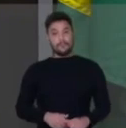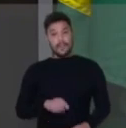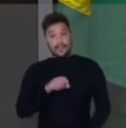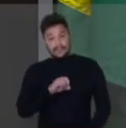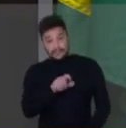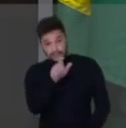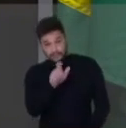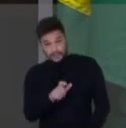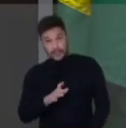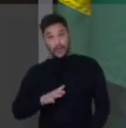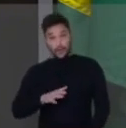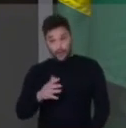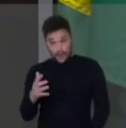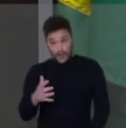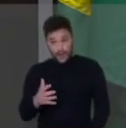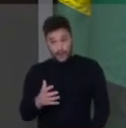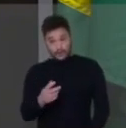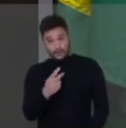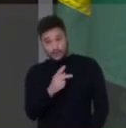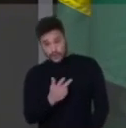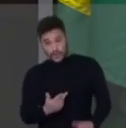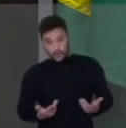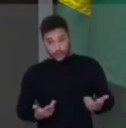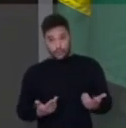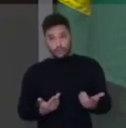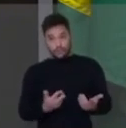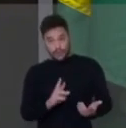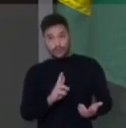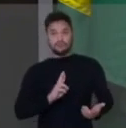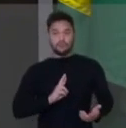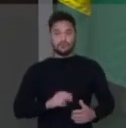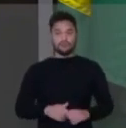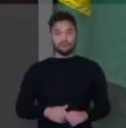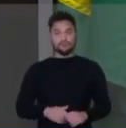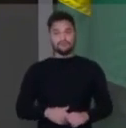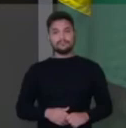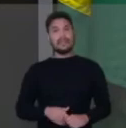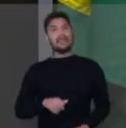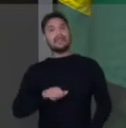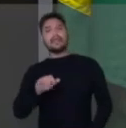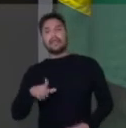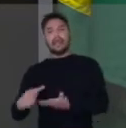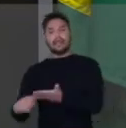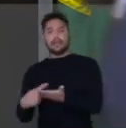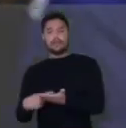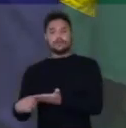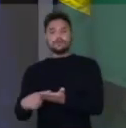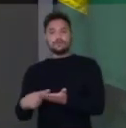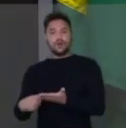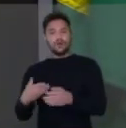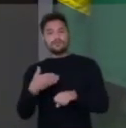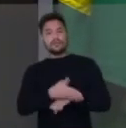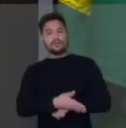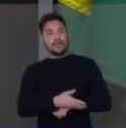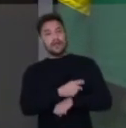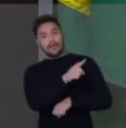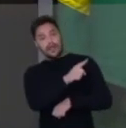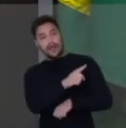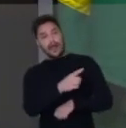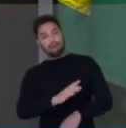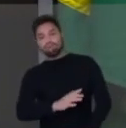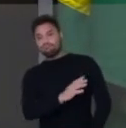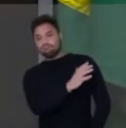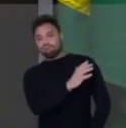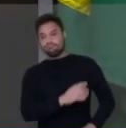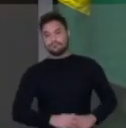né, nesse tamanho todo seu aí, você me responde. Quem foi que negociou com o tráfico a sua ida na Maré, ministro Dino? Se você tiver